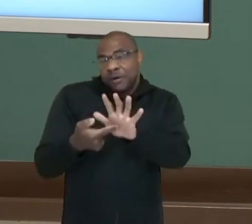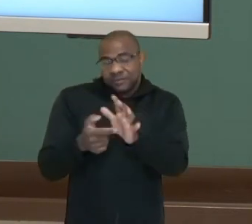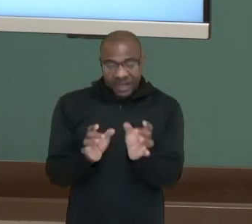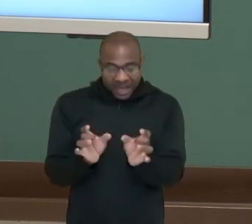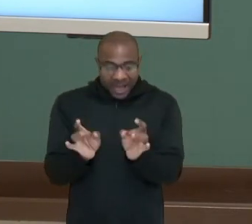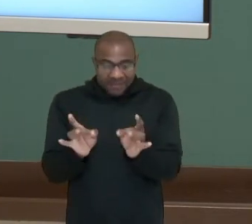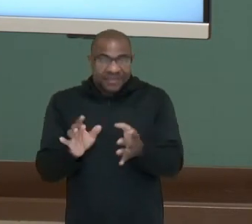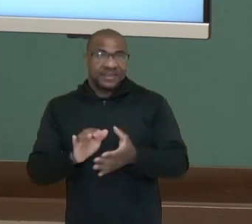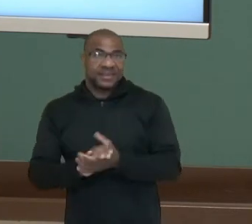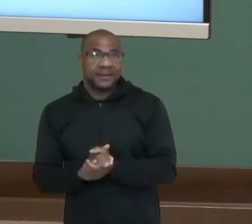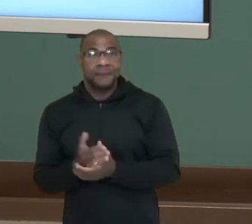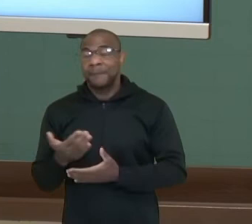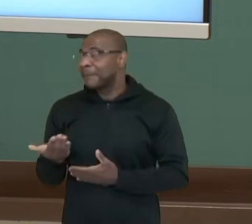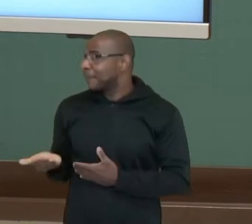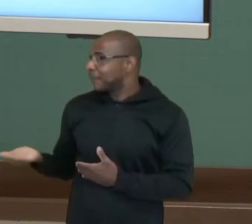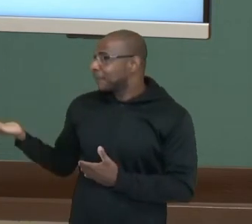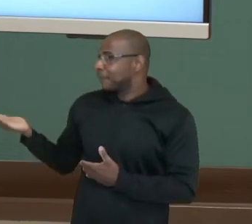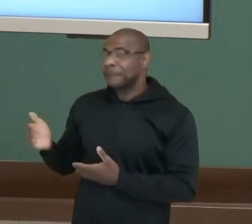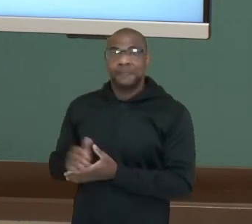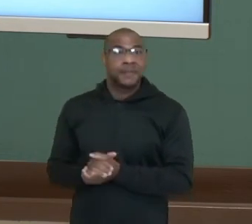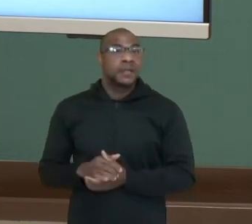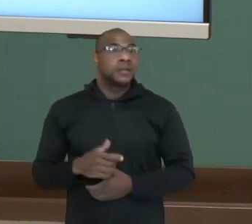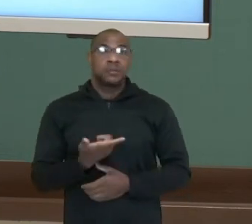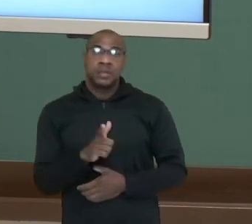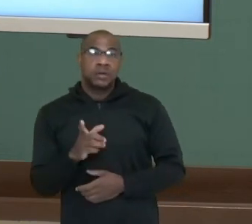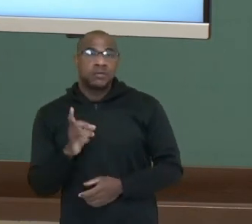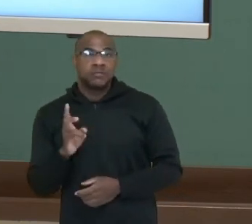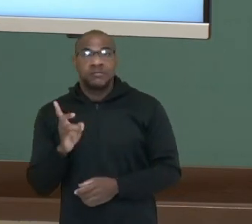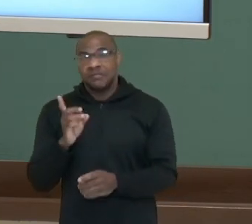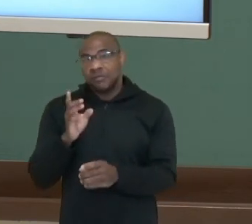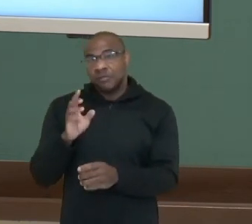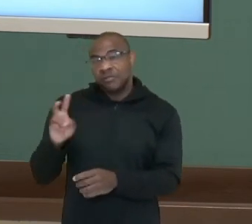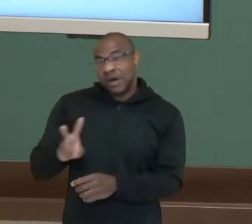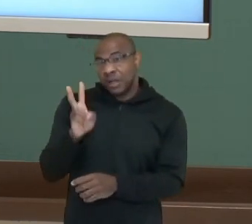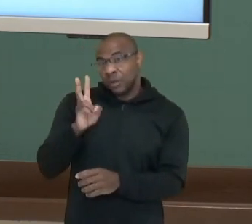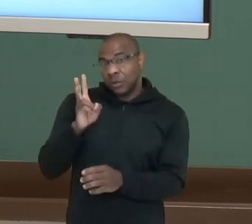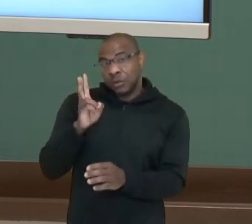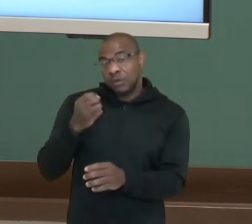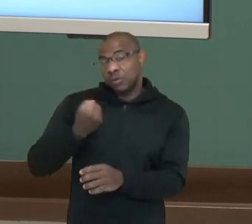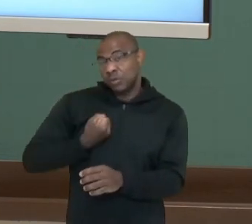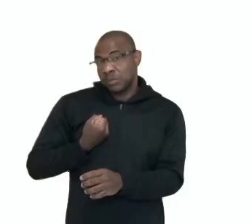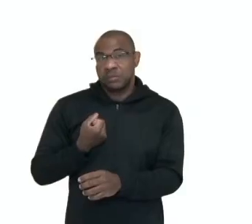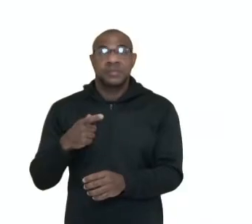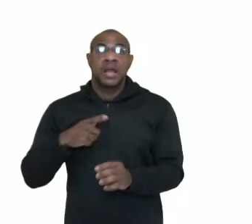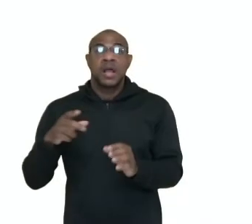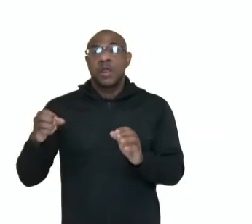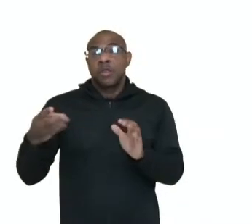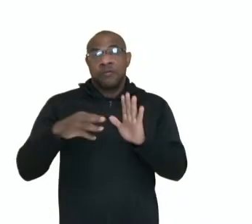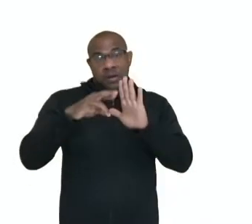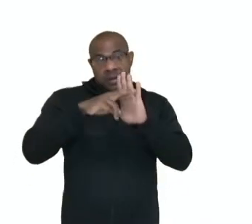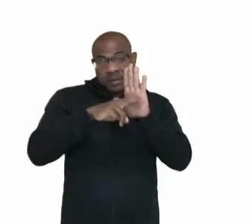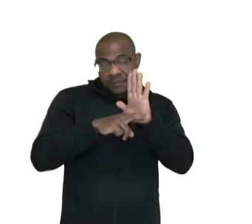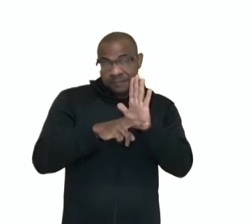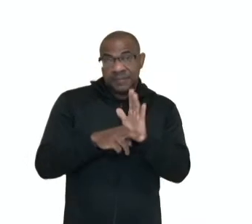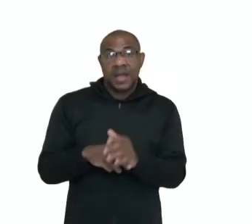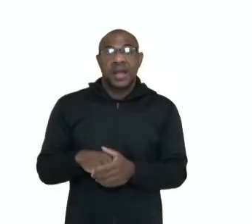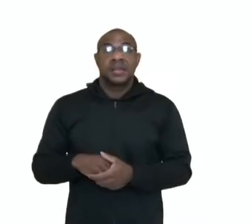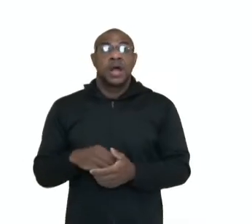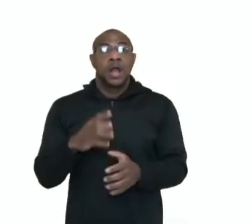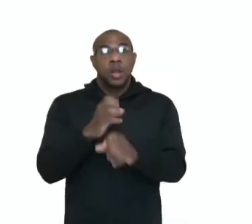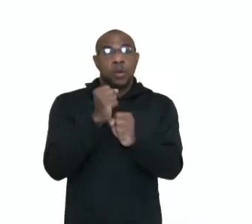de C. Então, aqui eu não vou chegar num valor numérico, eu vou ter uma nova regrinha, tá? Lucro é a